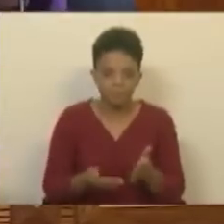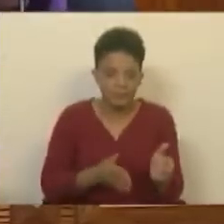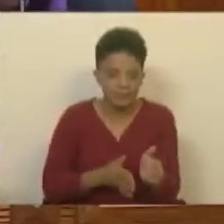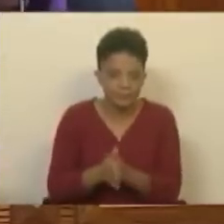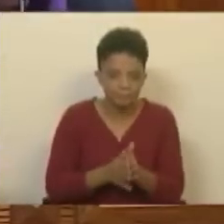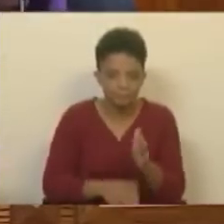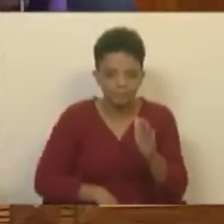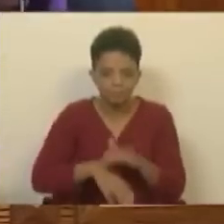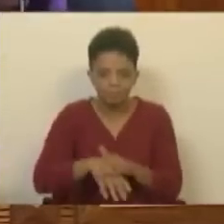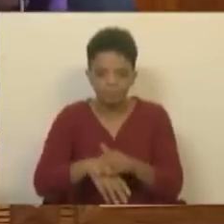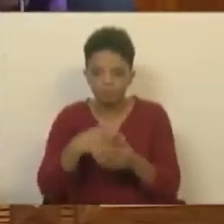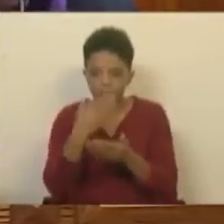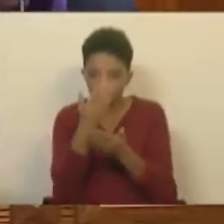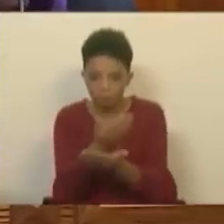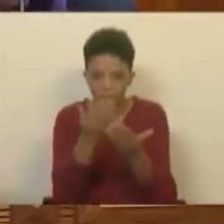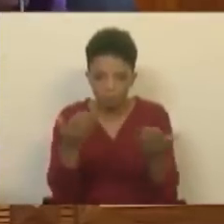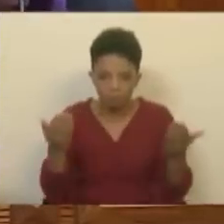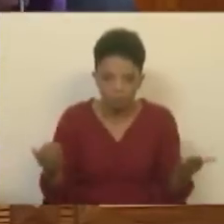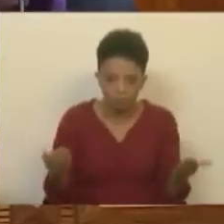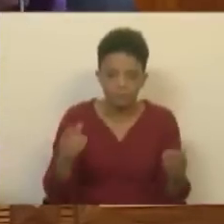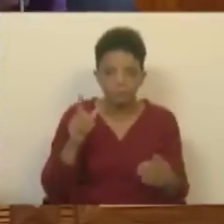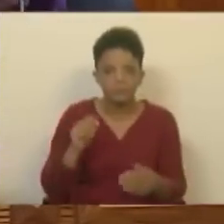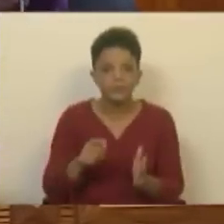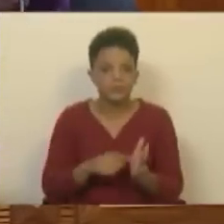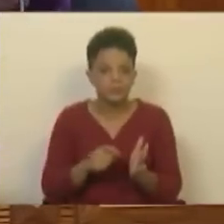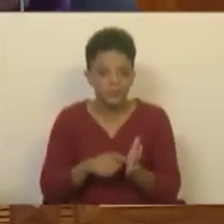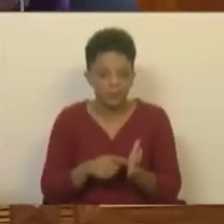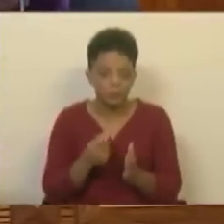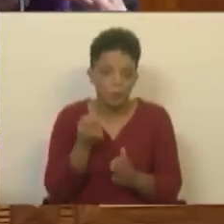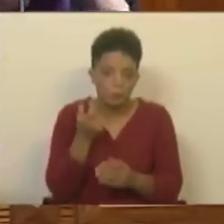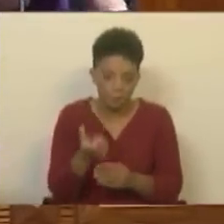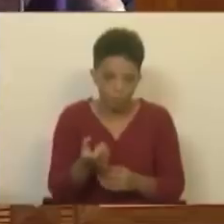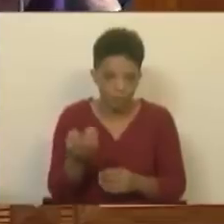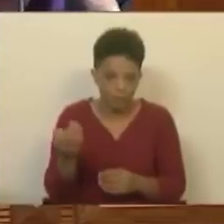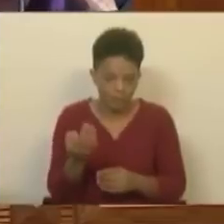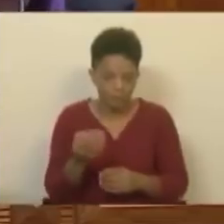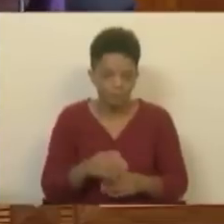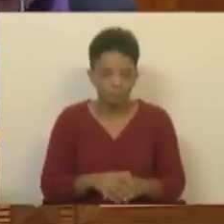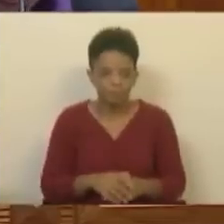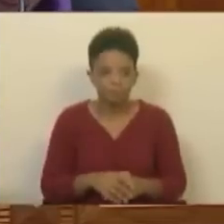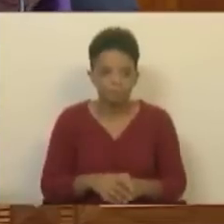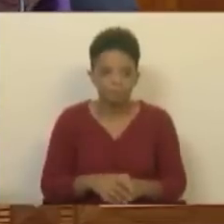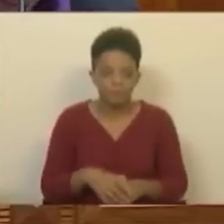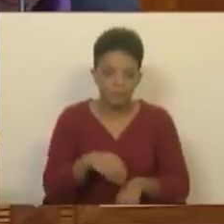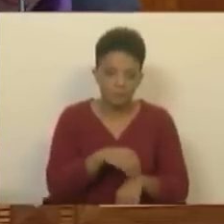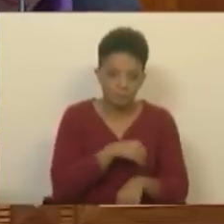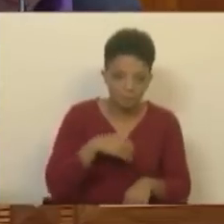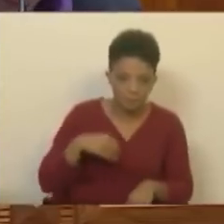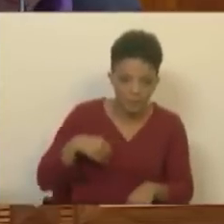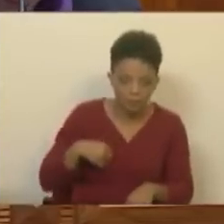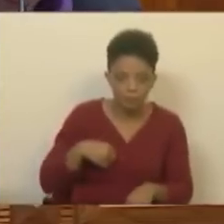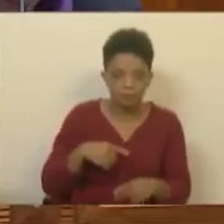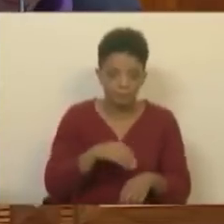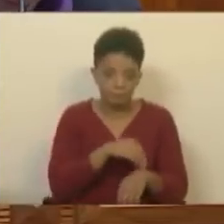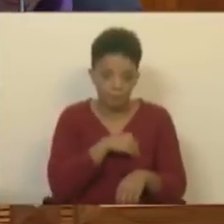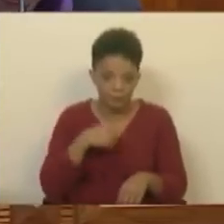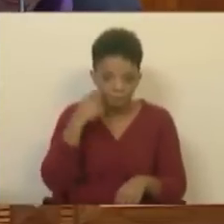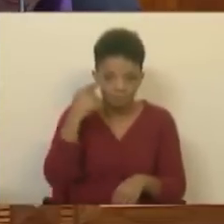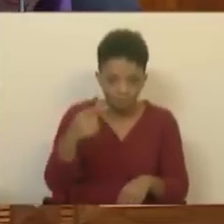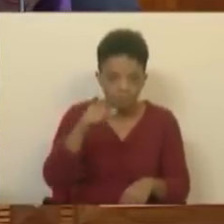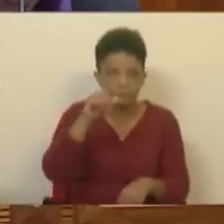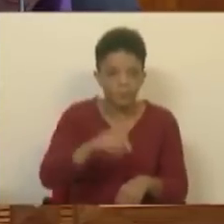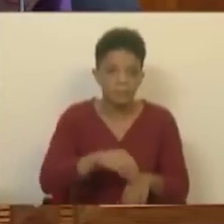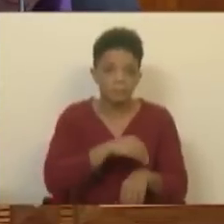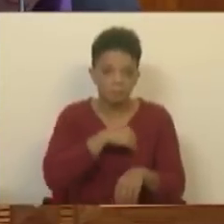o melhor possível os recursos que temos e que necessariamente são os casos designadamente médicos em particular médico especialistas e